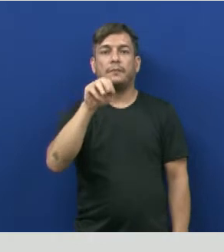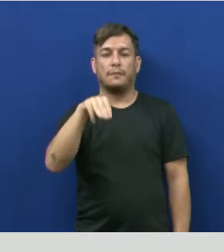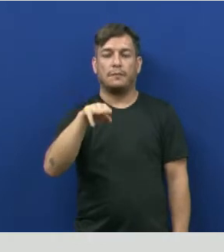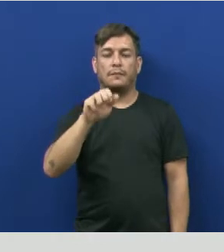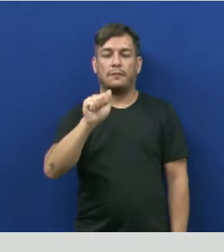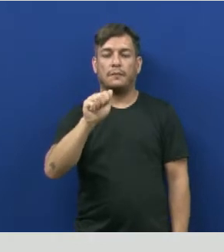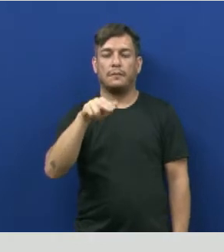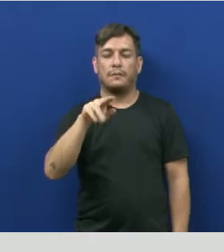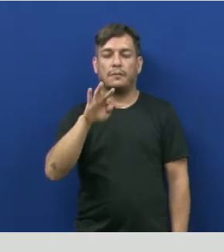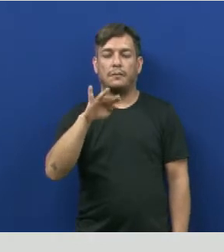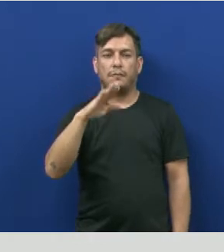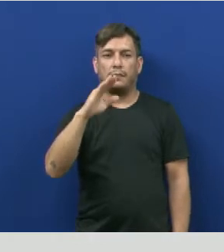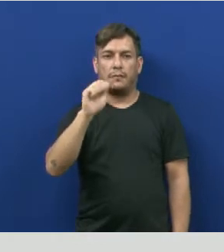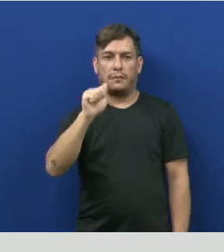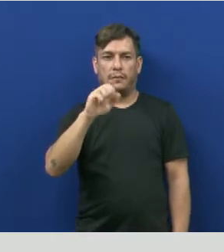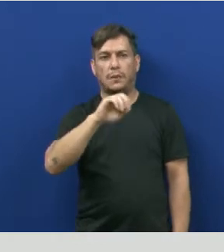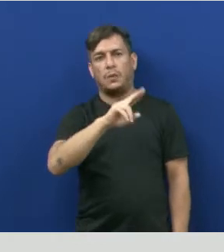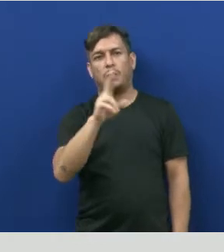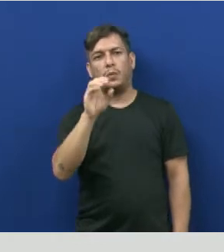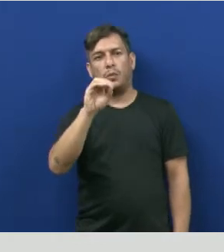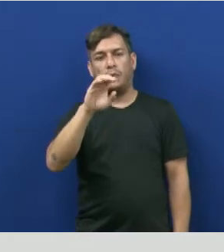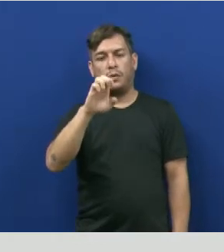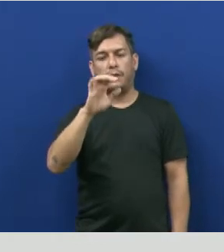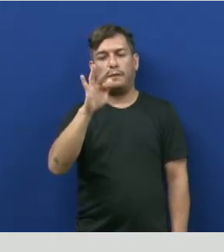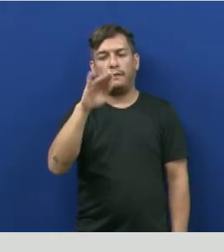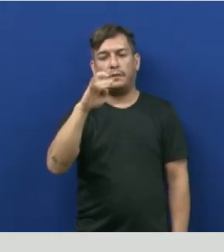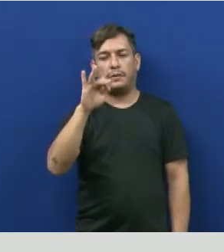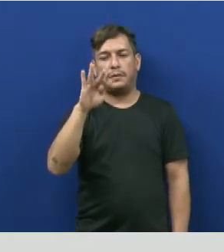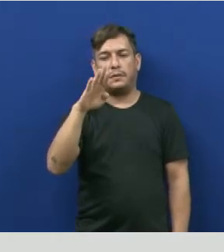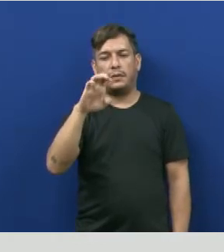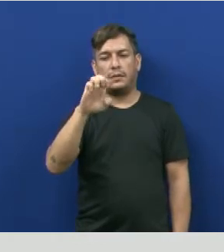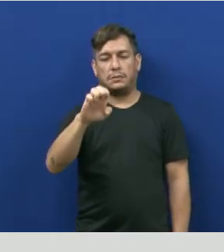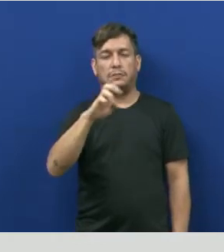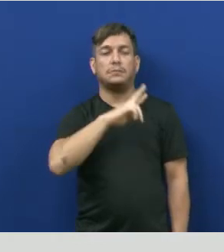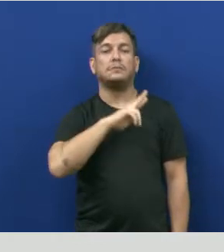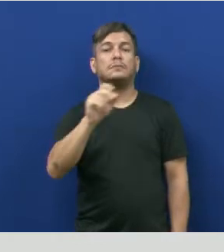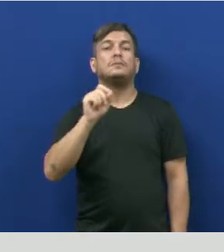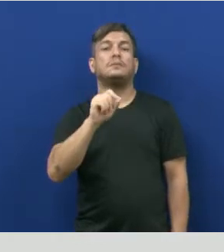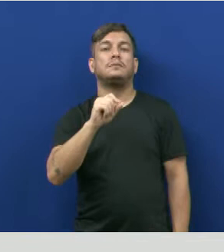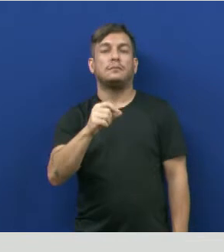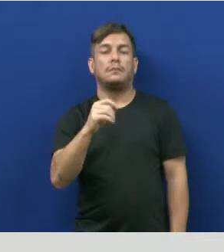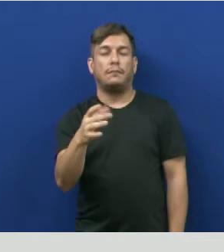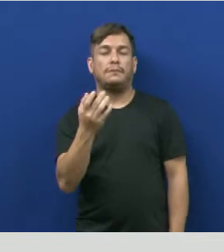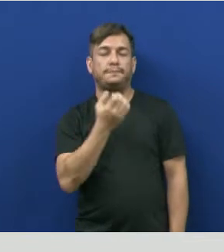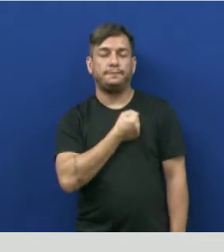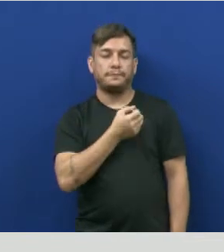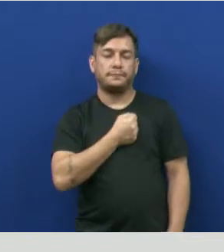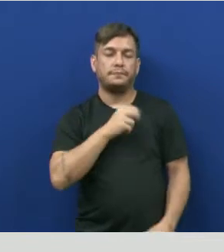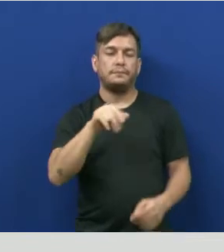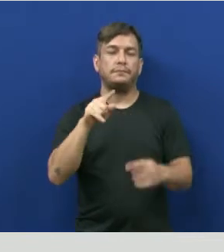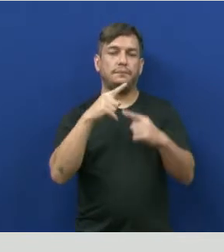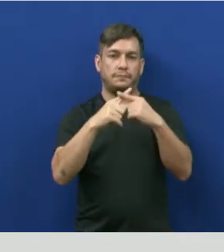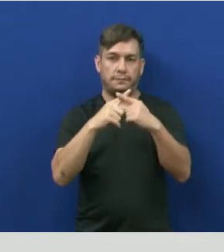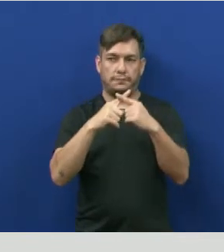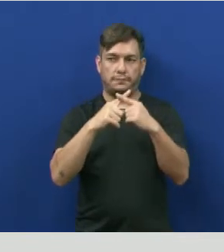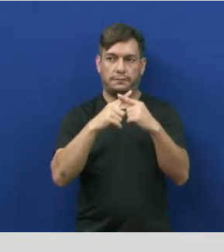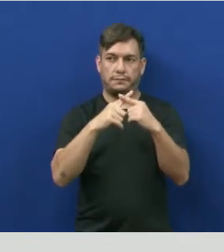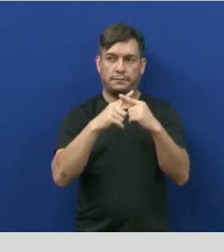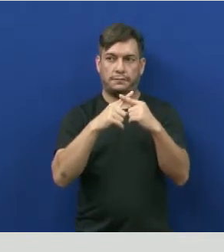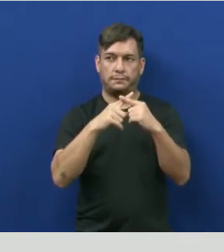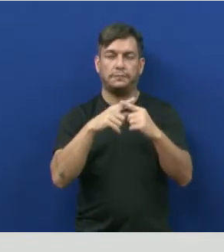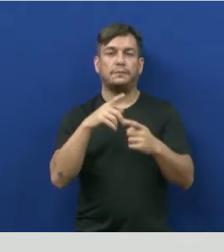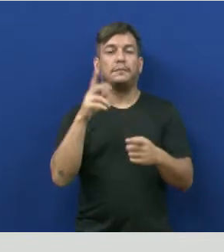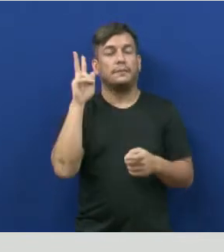mantissa ou coeficiente, tá bom? Ele representa o valor que vai ser multiplicado por essa potenciação de base